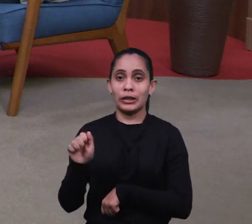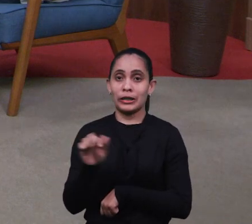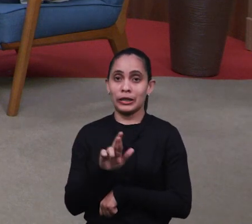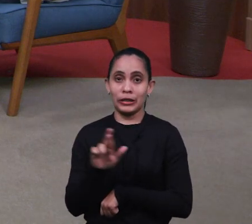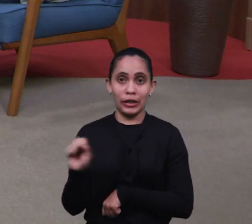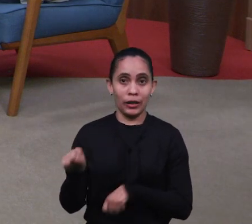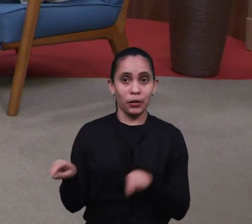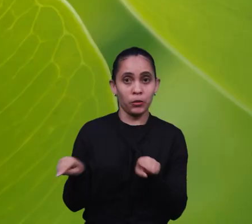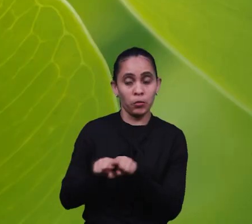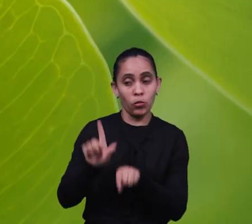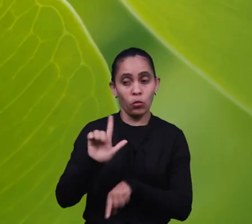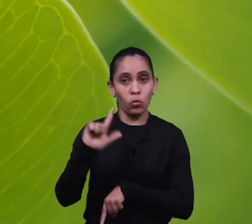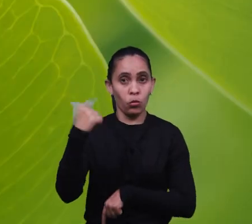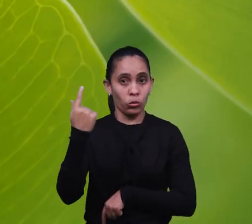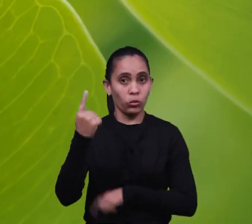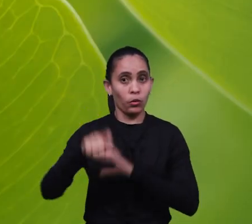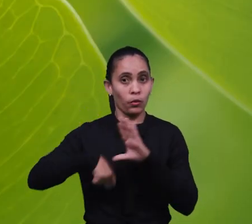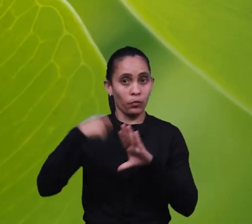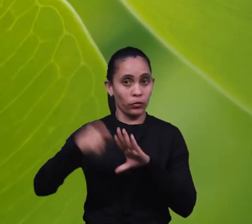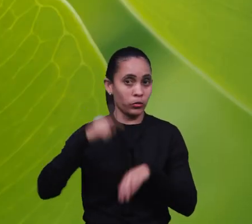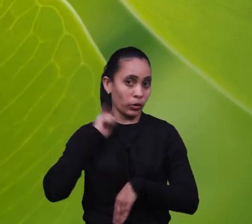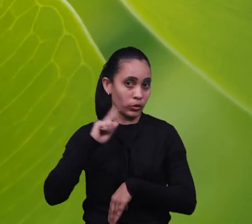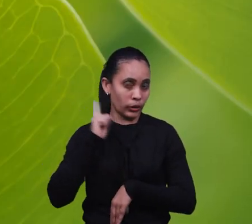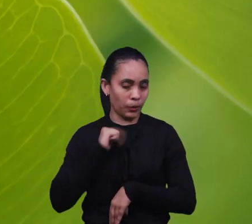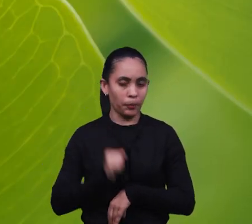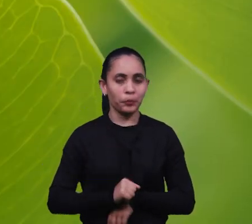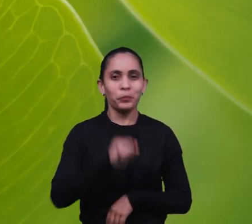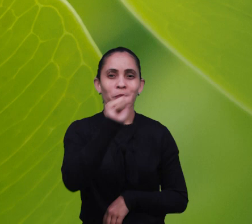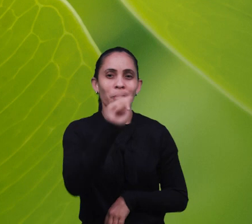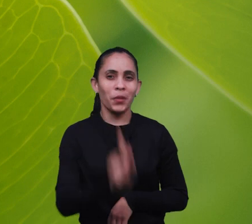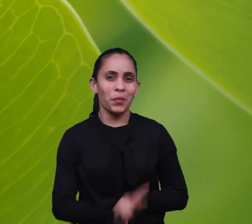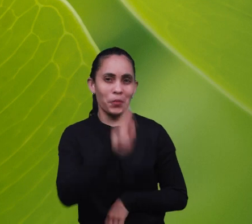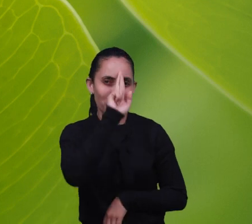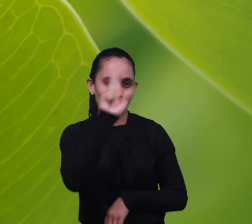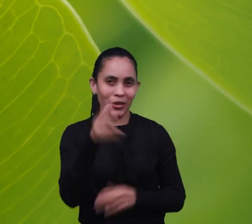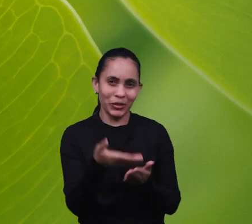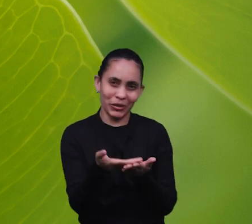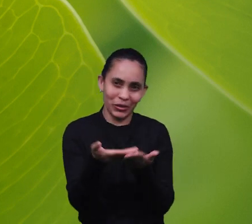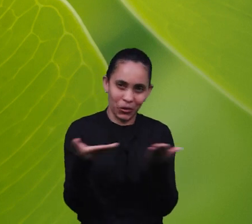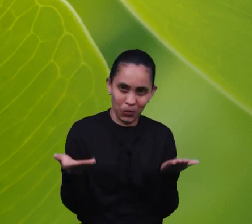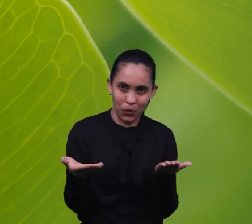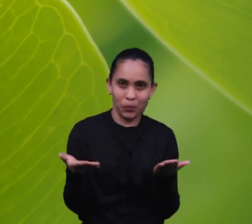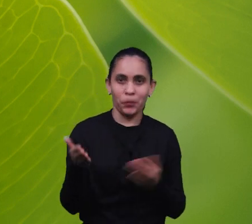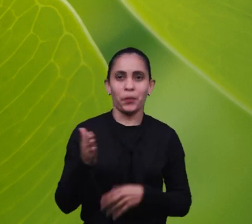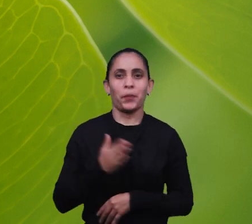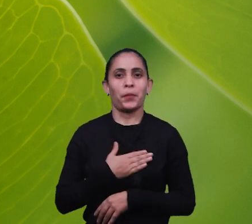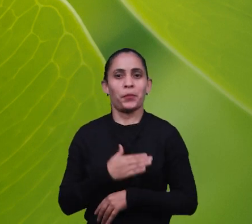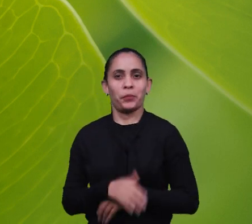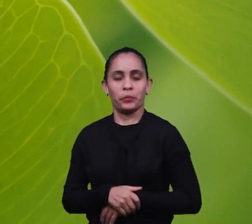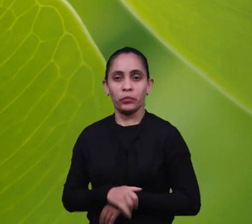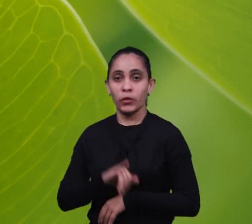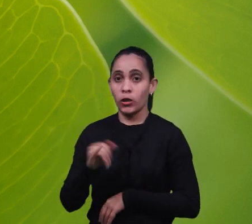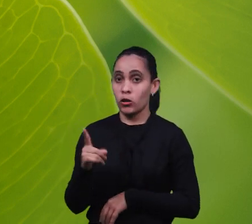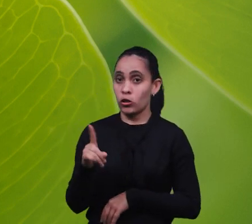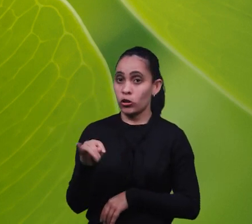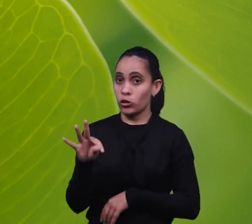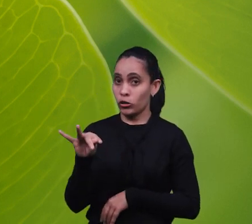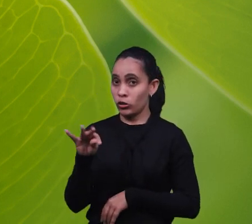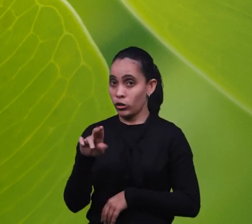Minas Gerais. Vamos assistir. Paz do Senhor, irmãos. Eu sou Judite Paulino, Fortaleza,